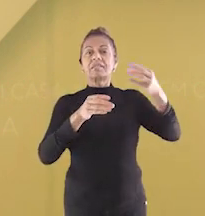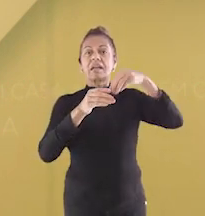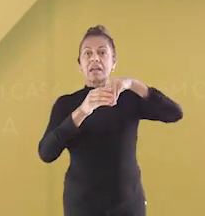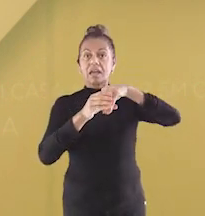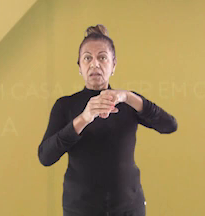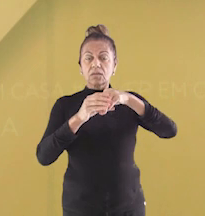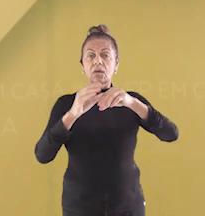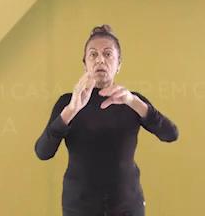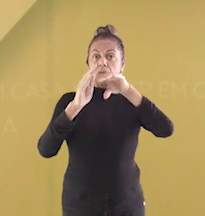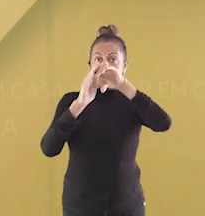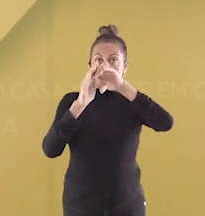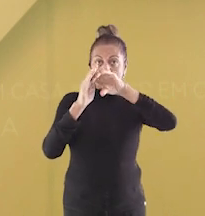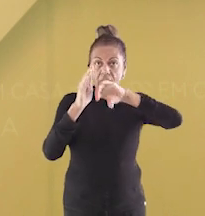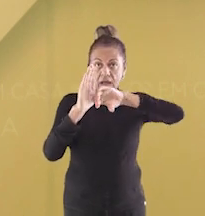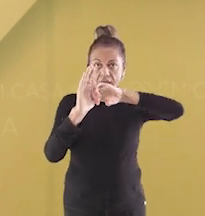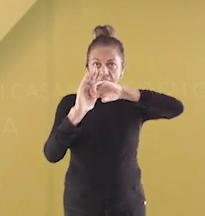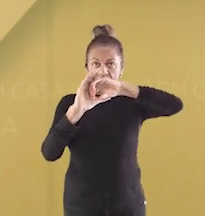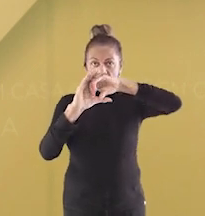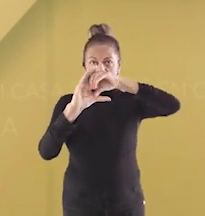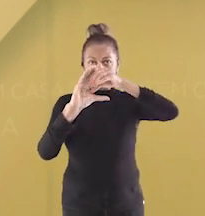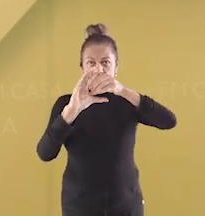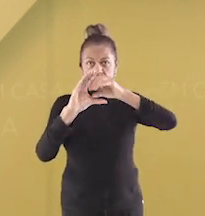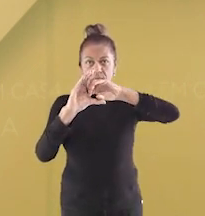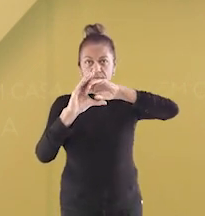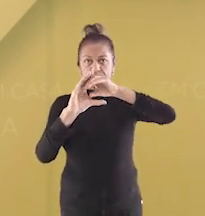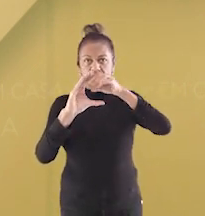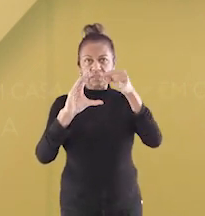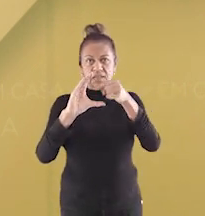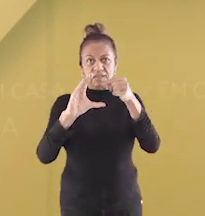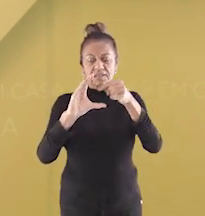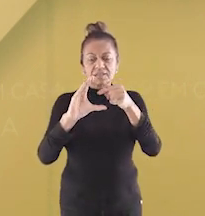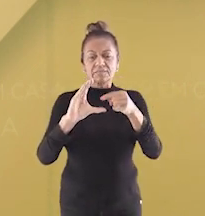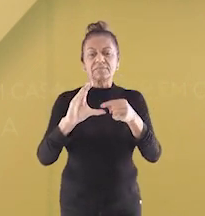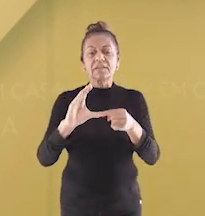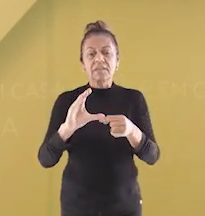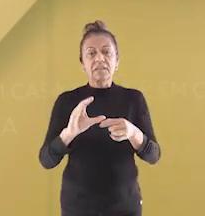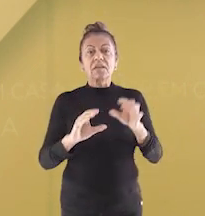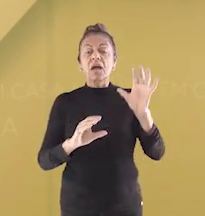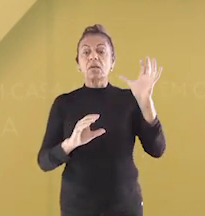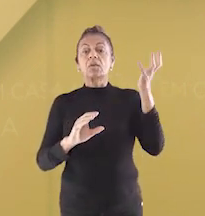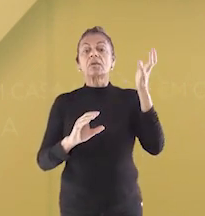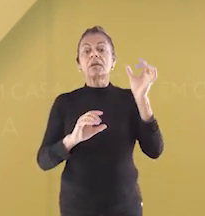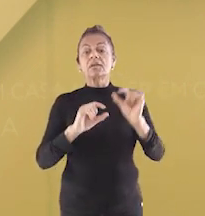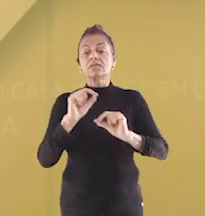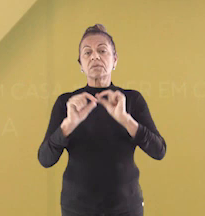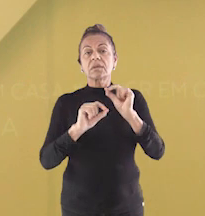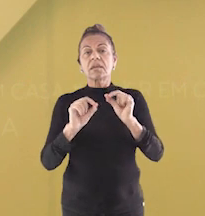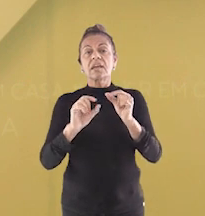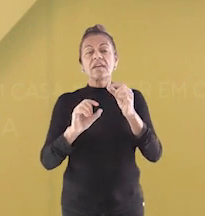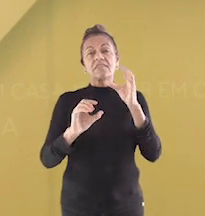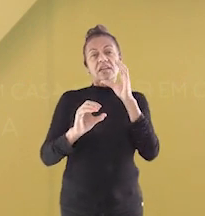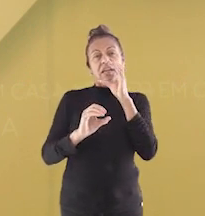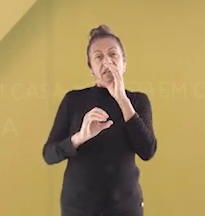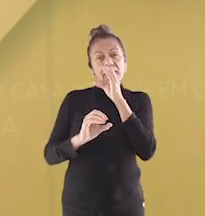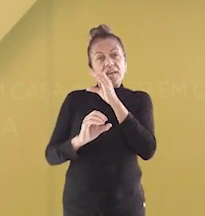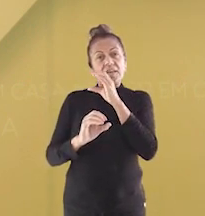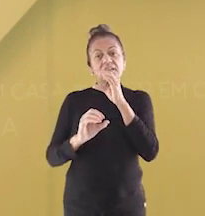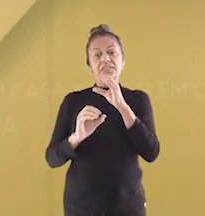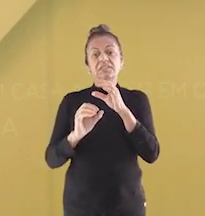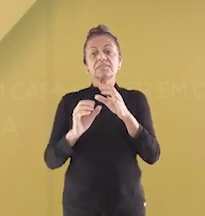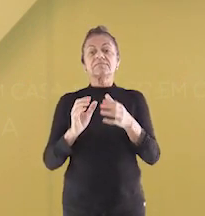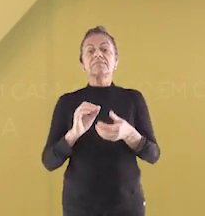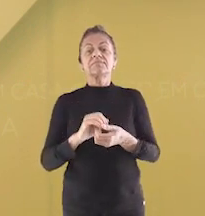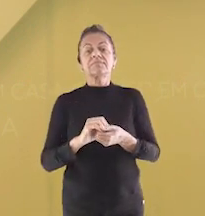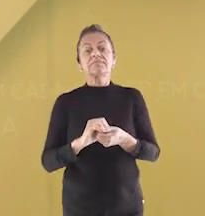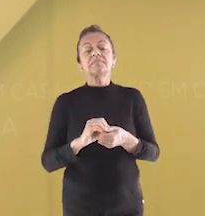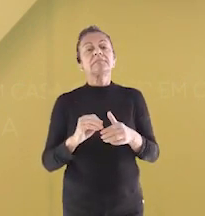que existe dentro do próprio manto terrestre. Nesse fenômeno, o magma que está mais próximo ao núcleo